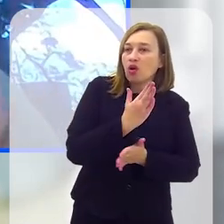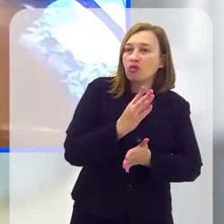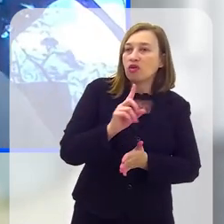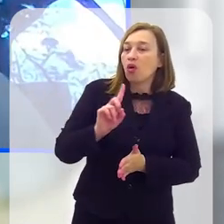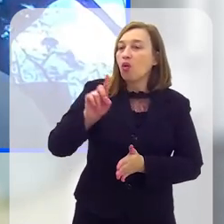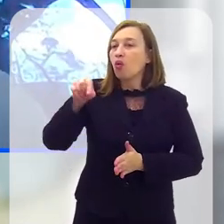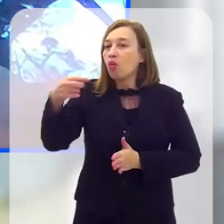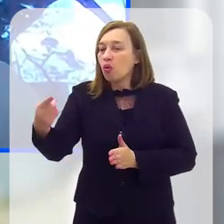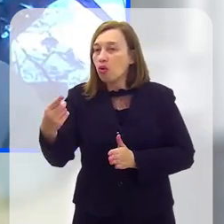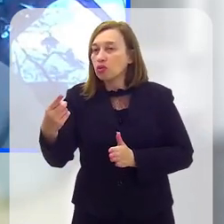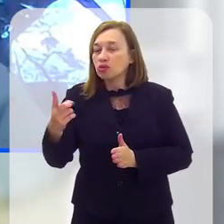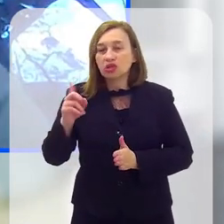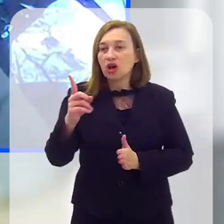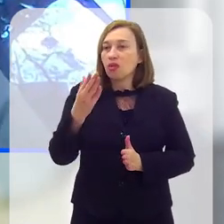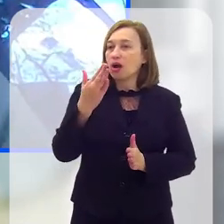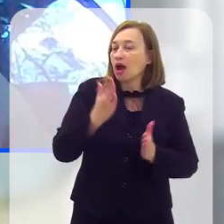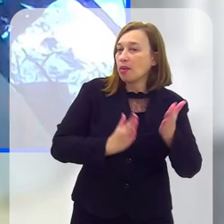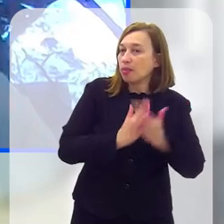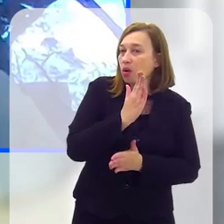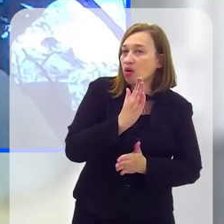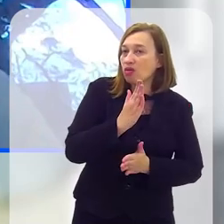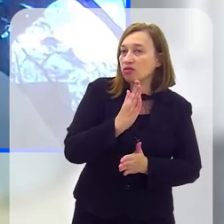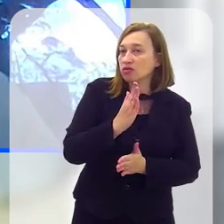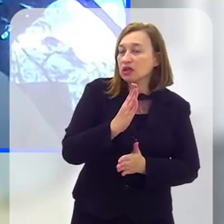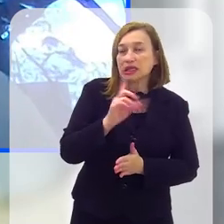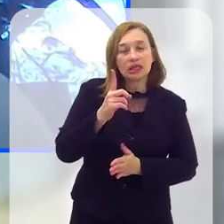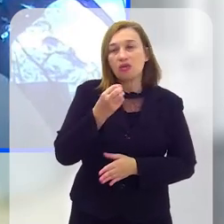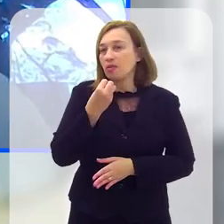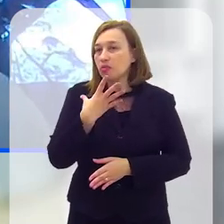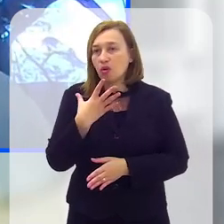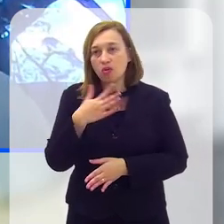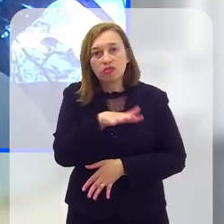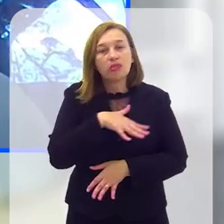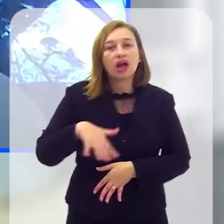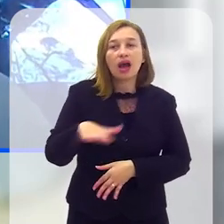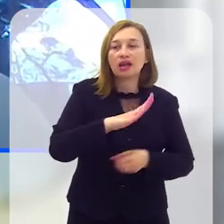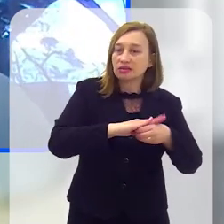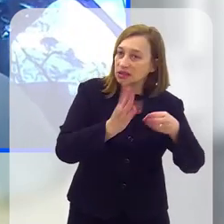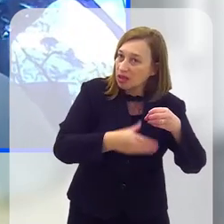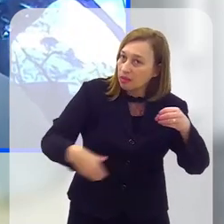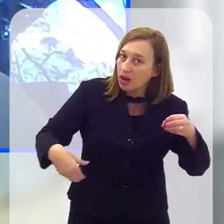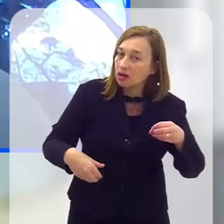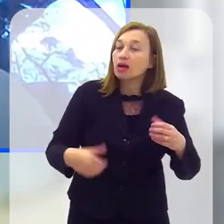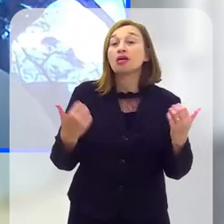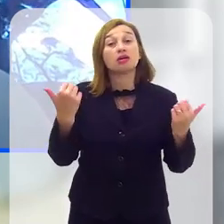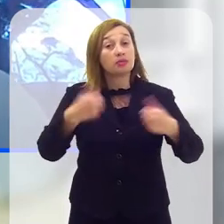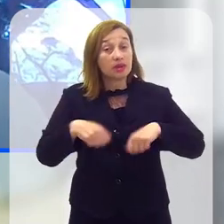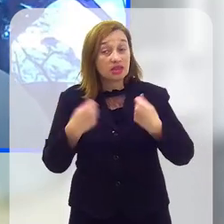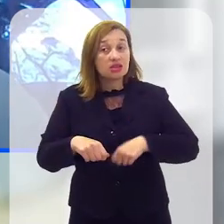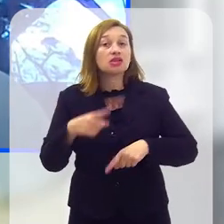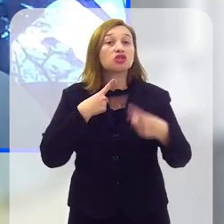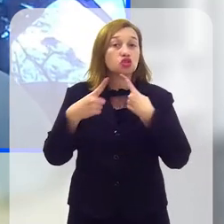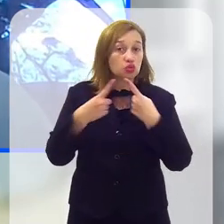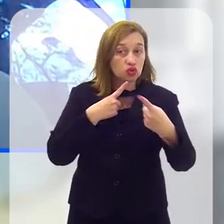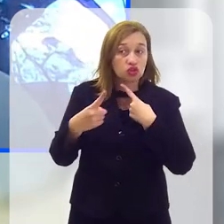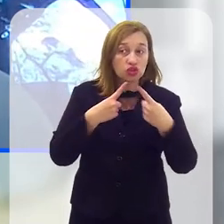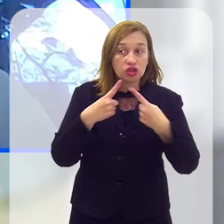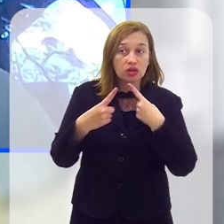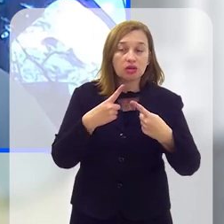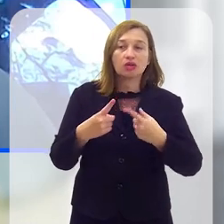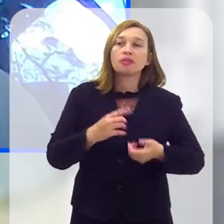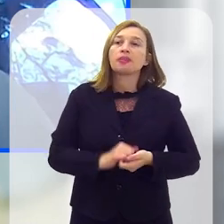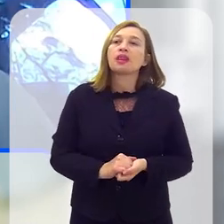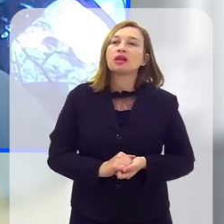veta, e depois volta, e depois veta de novo e derruba, e não sei o quê. Isso não é positivo para o setor de saneamento, é algo que a gente precisa